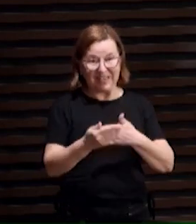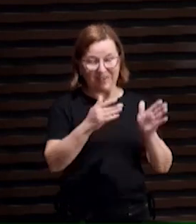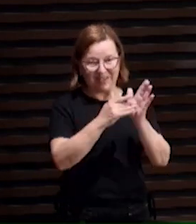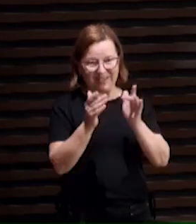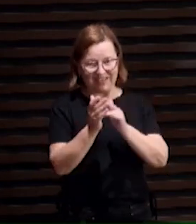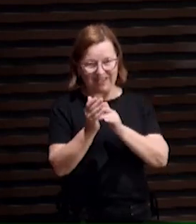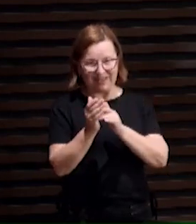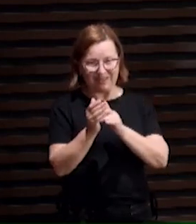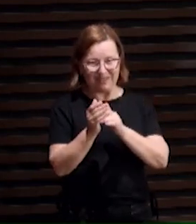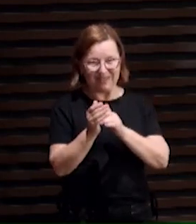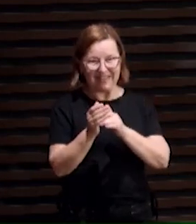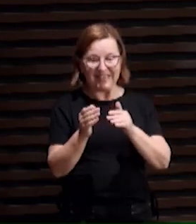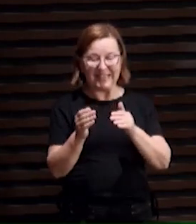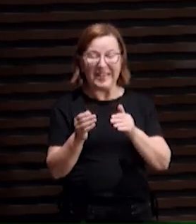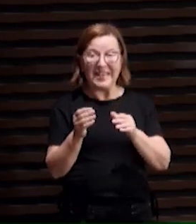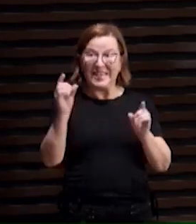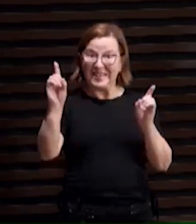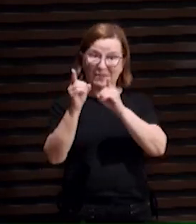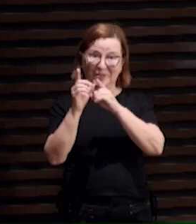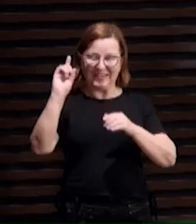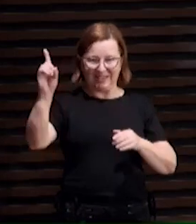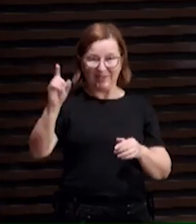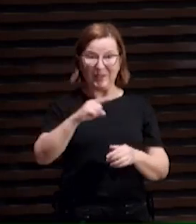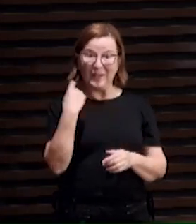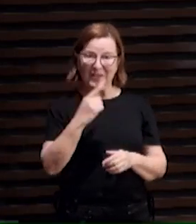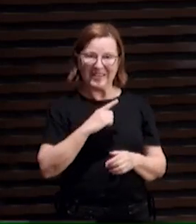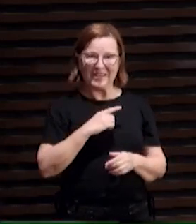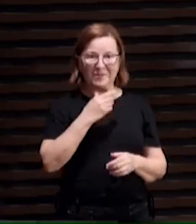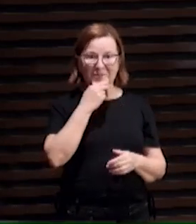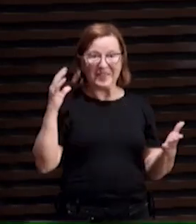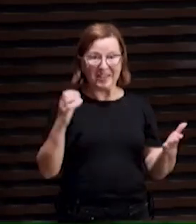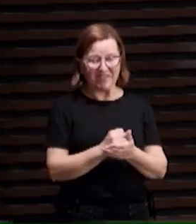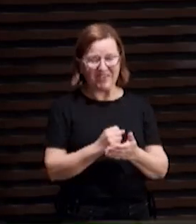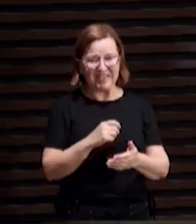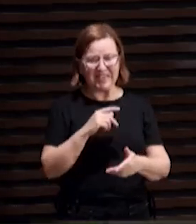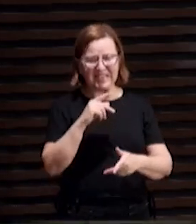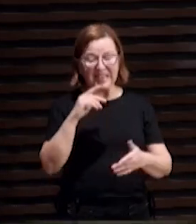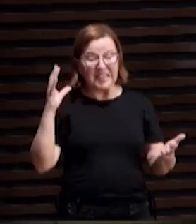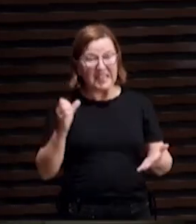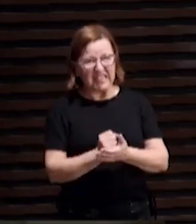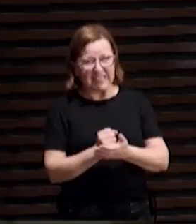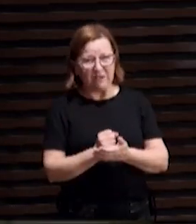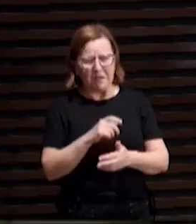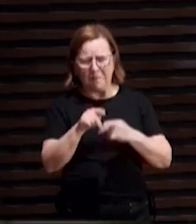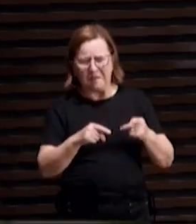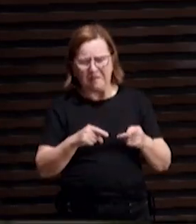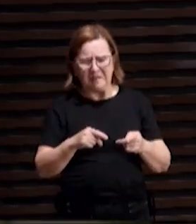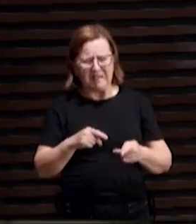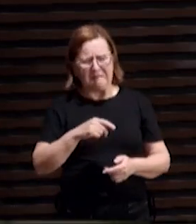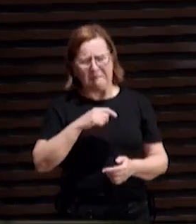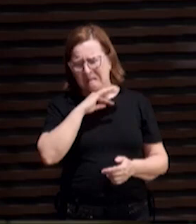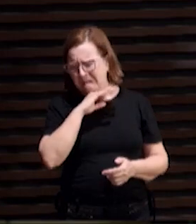interceder por eles. Nós temos um Salvador que salva a gente tão ruim como